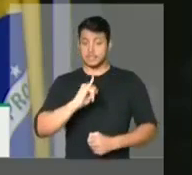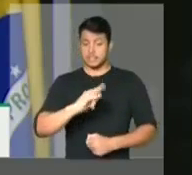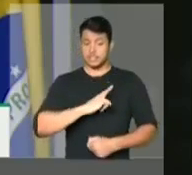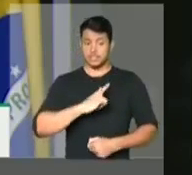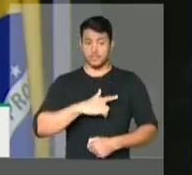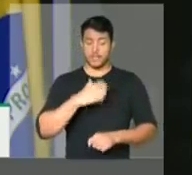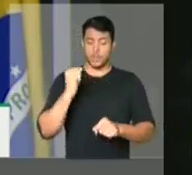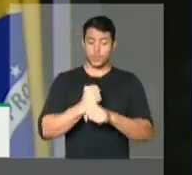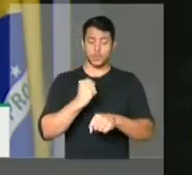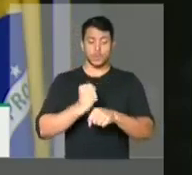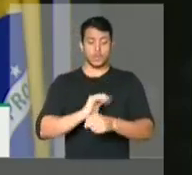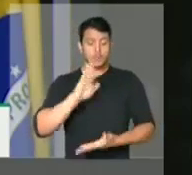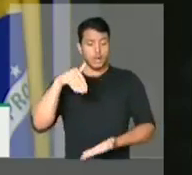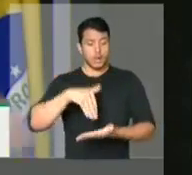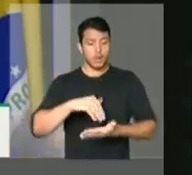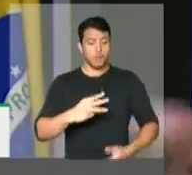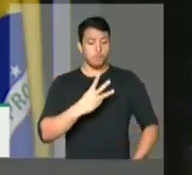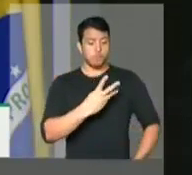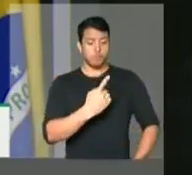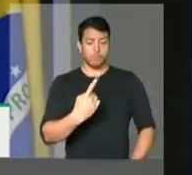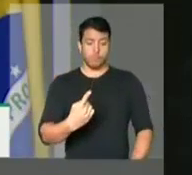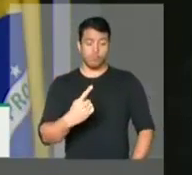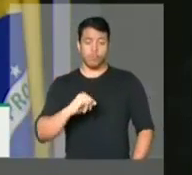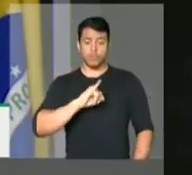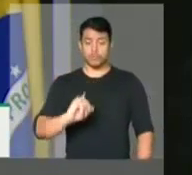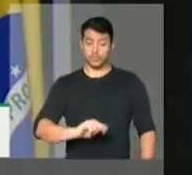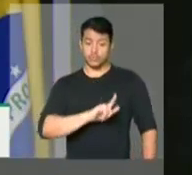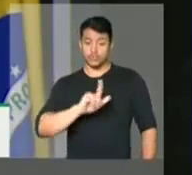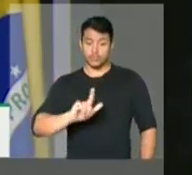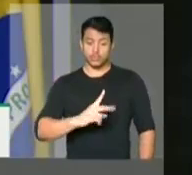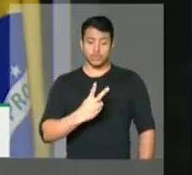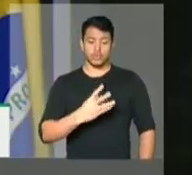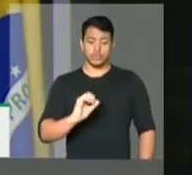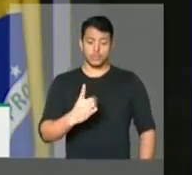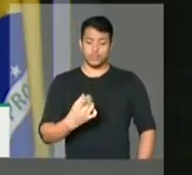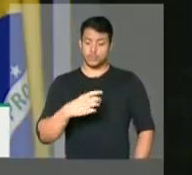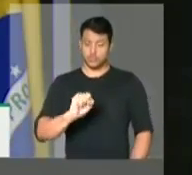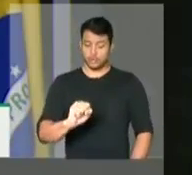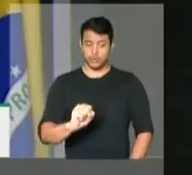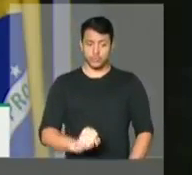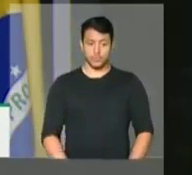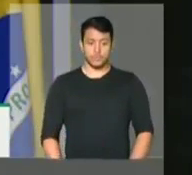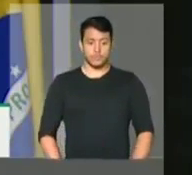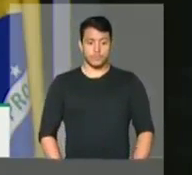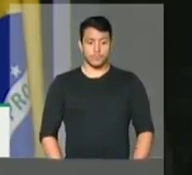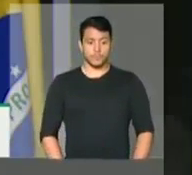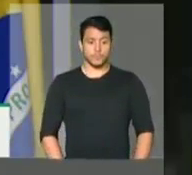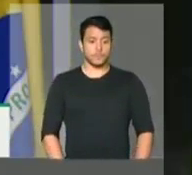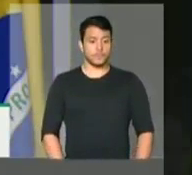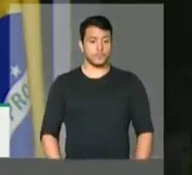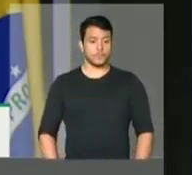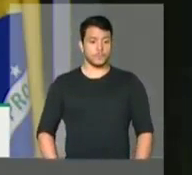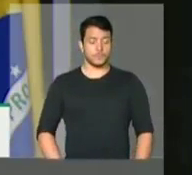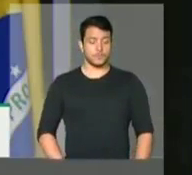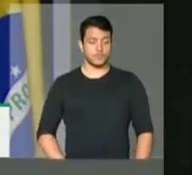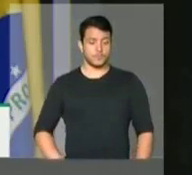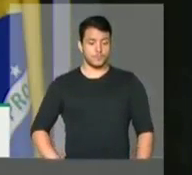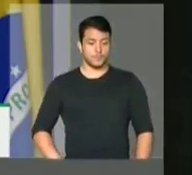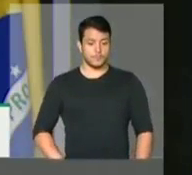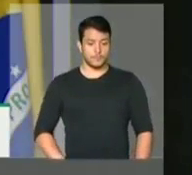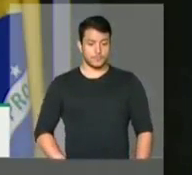do dia 31 de julho de 2018, salvo ato devidamente fundamentado do poder público municipal ou